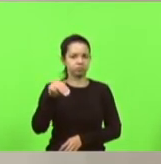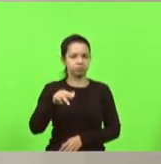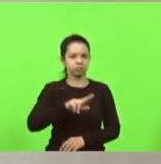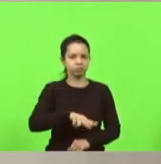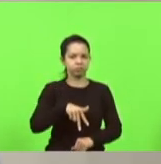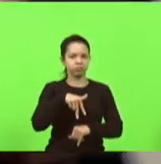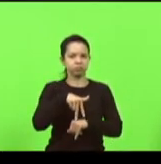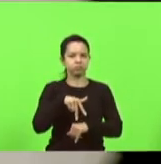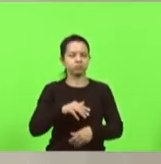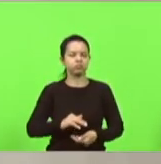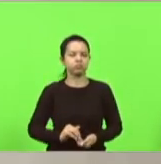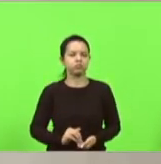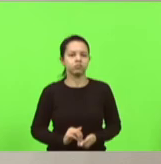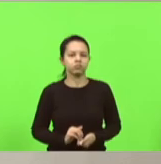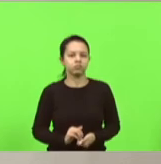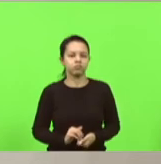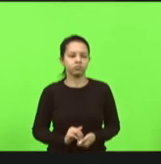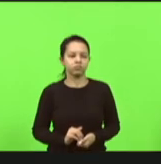deputado.